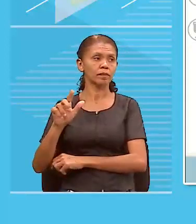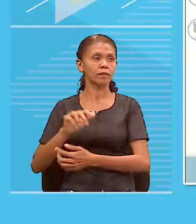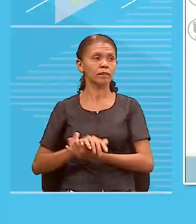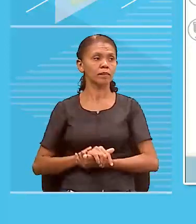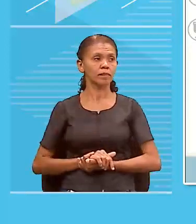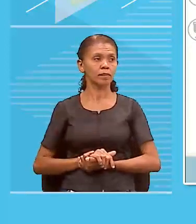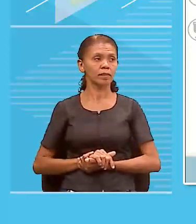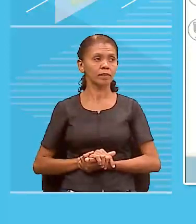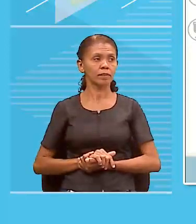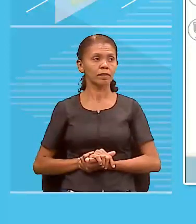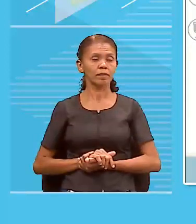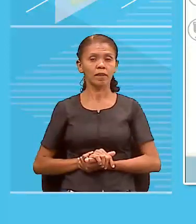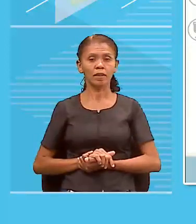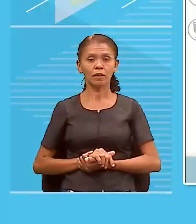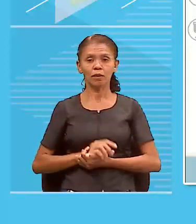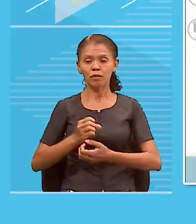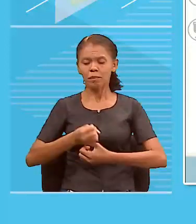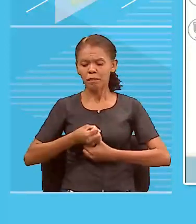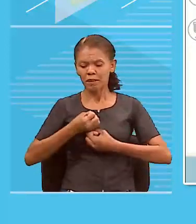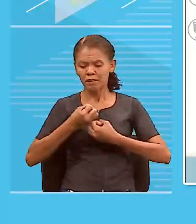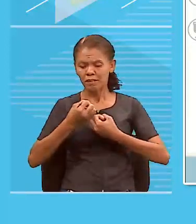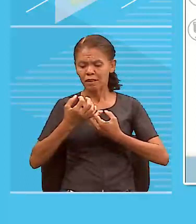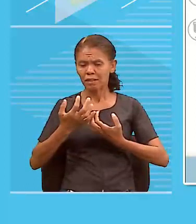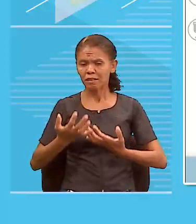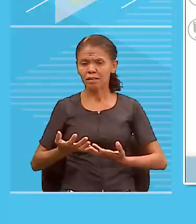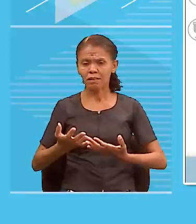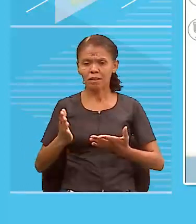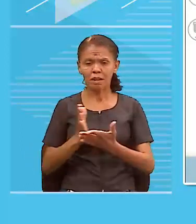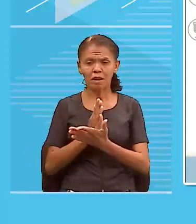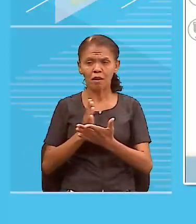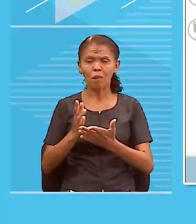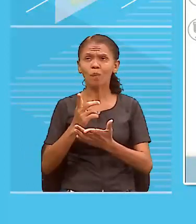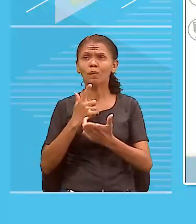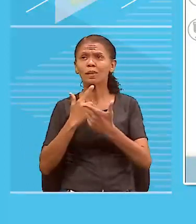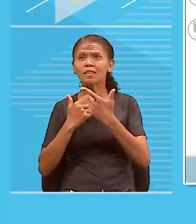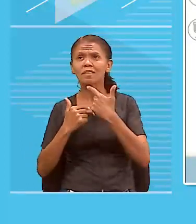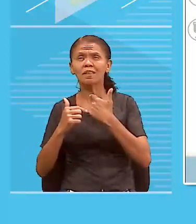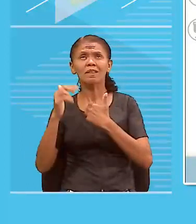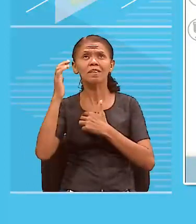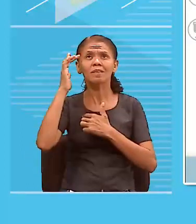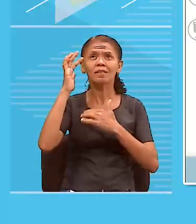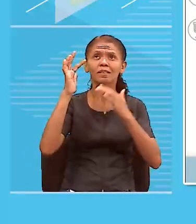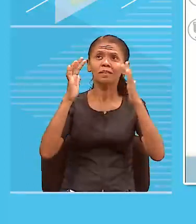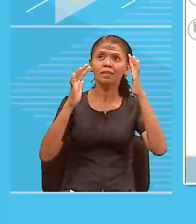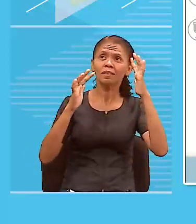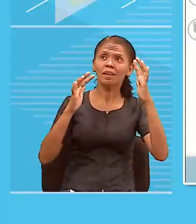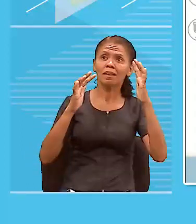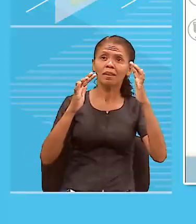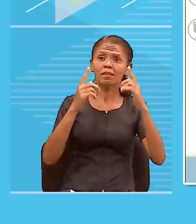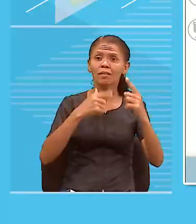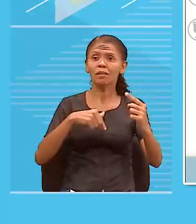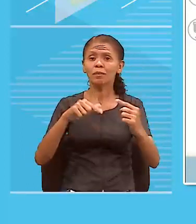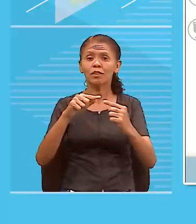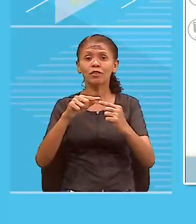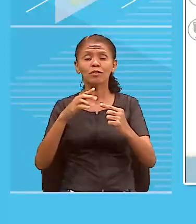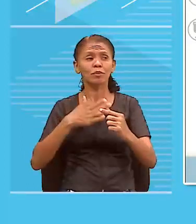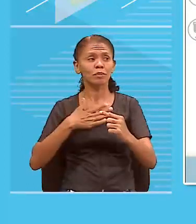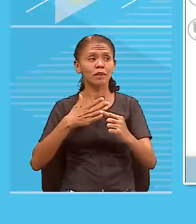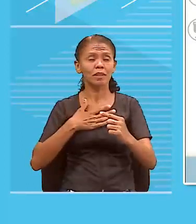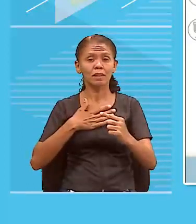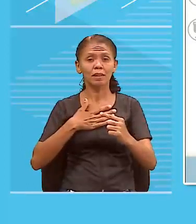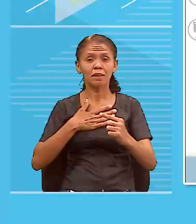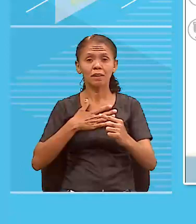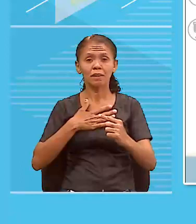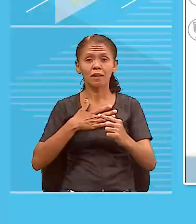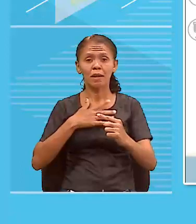ele uma sei o meu uma vontade minha um sonho algo que eu vou imaginar e quero compartilhar com Gabriel lá